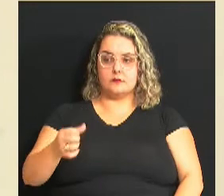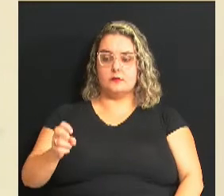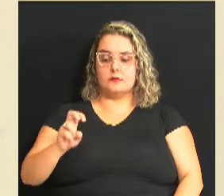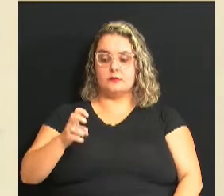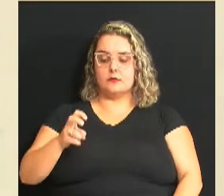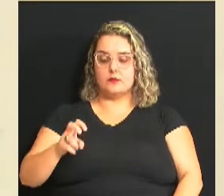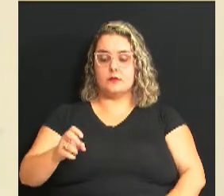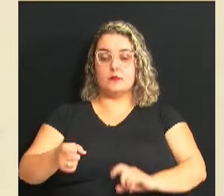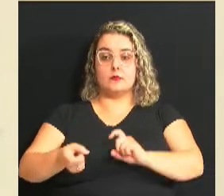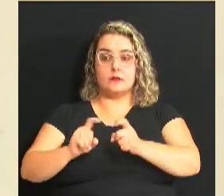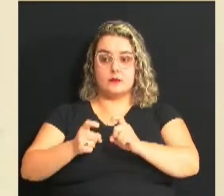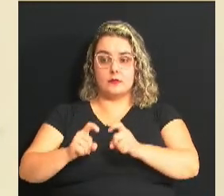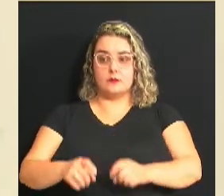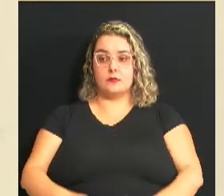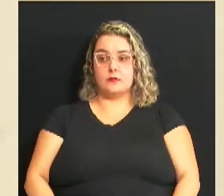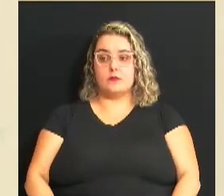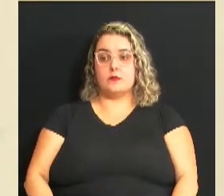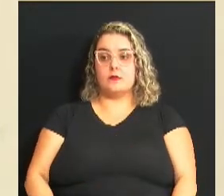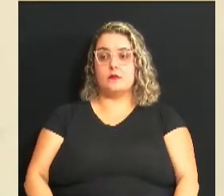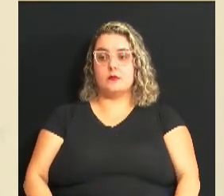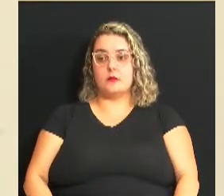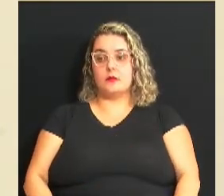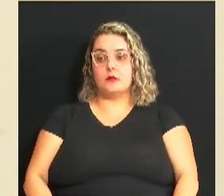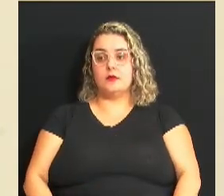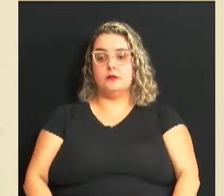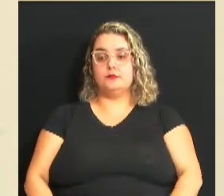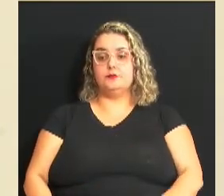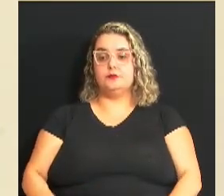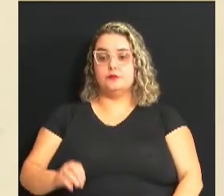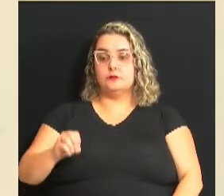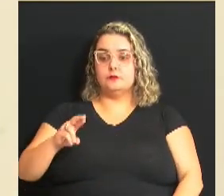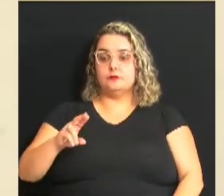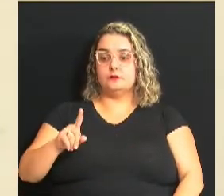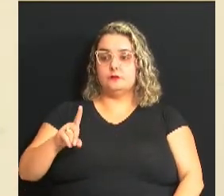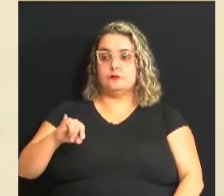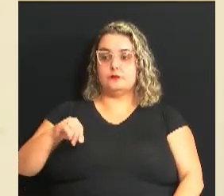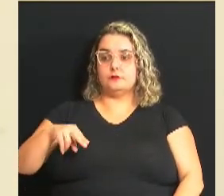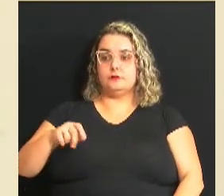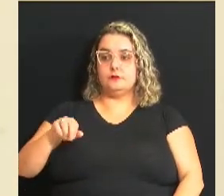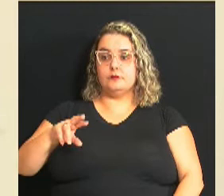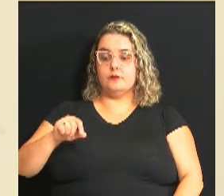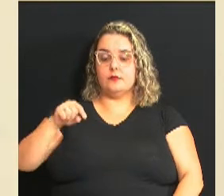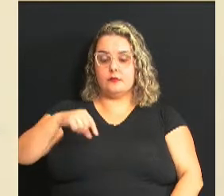reunião ordinária da comissão esse ano. Nós trouxemos aqui